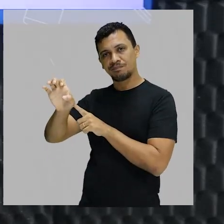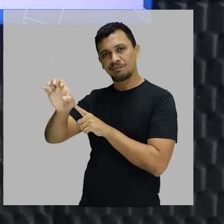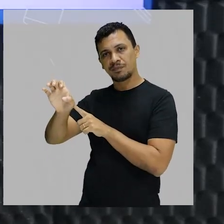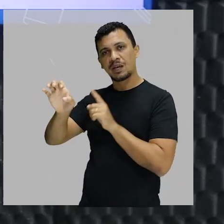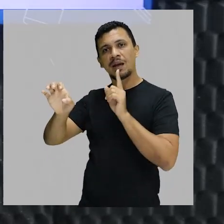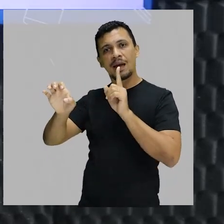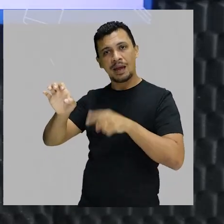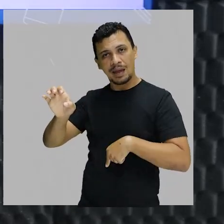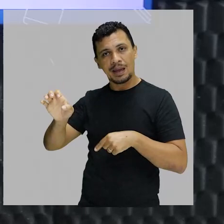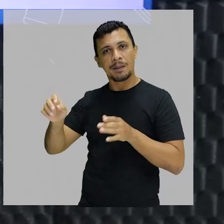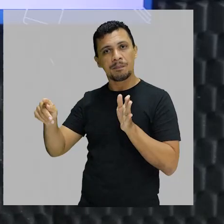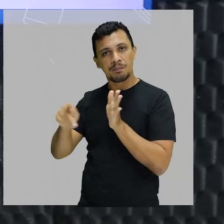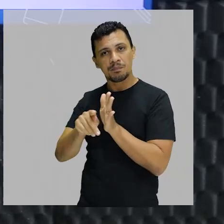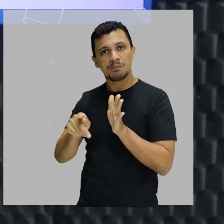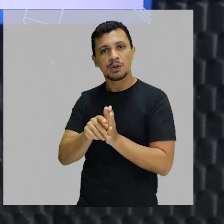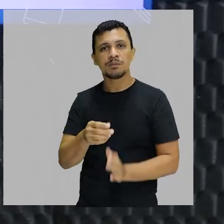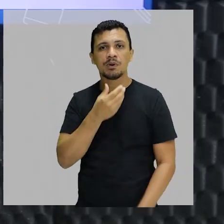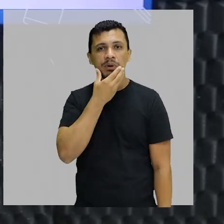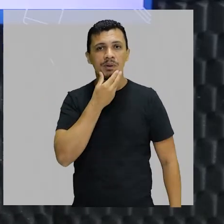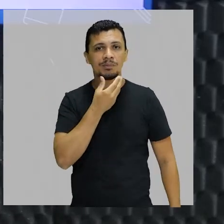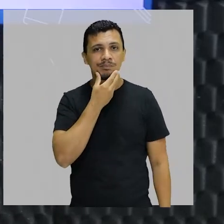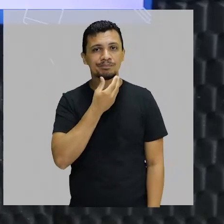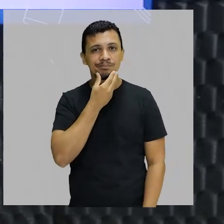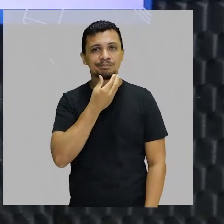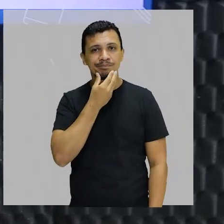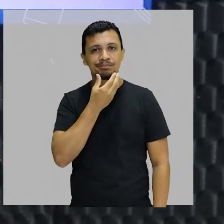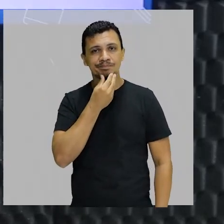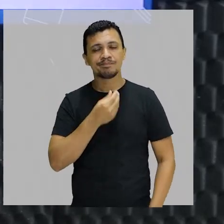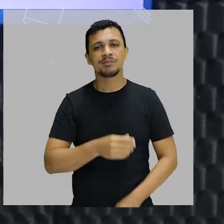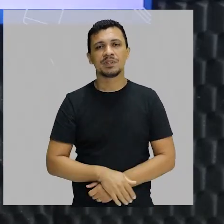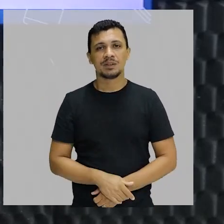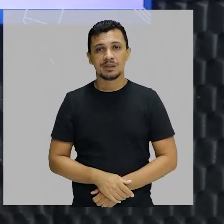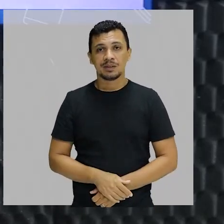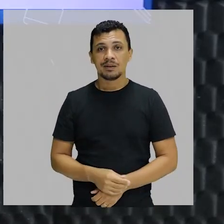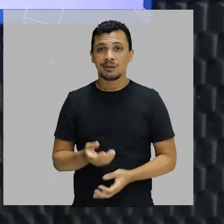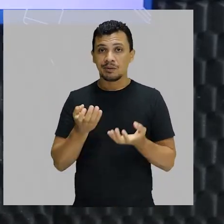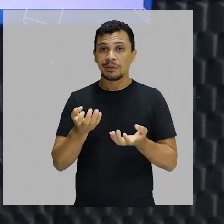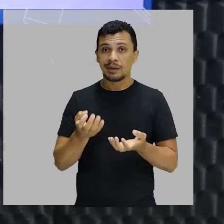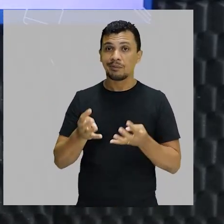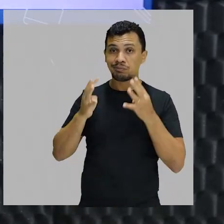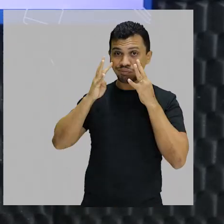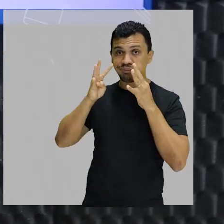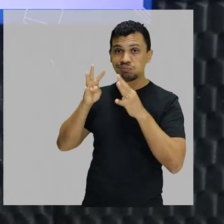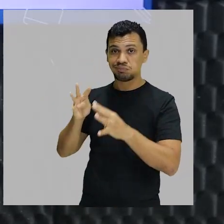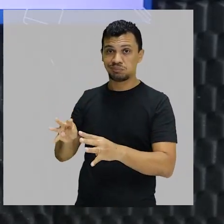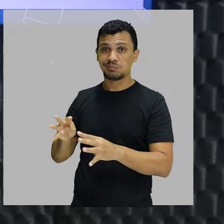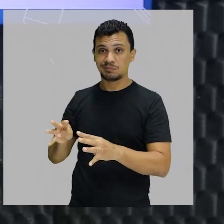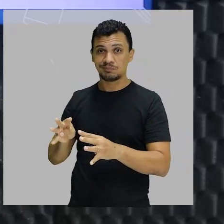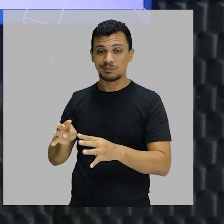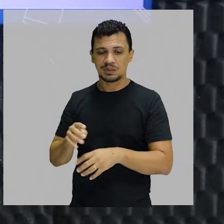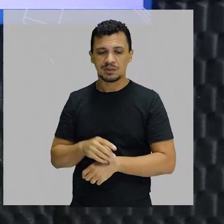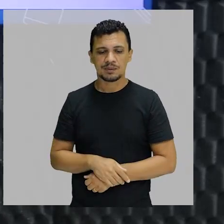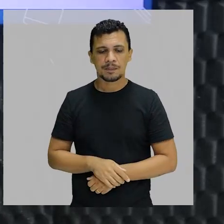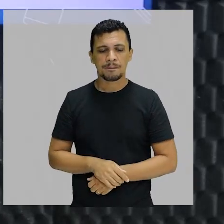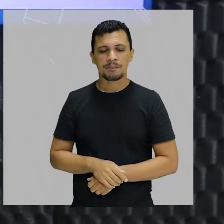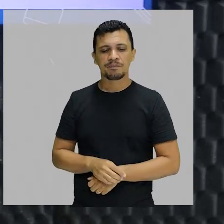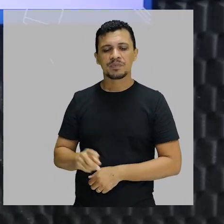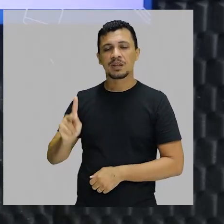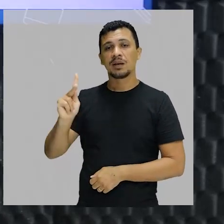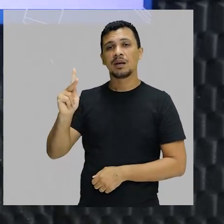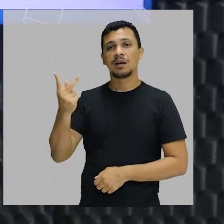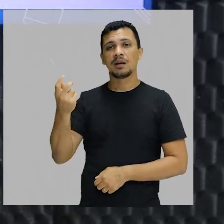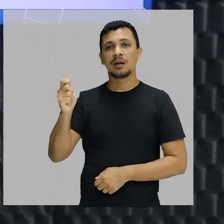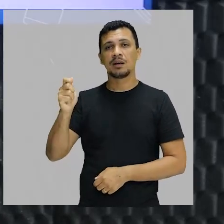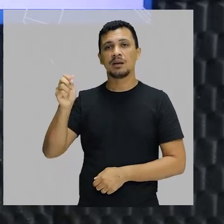são o quê? Masculinos. É exatamente isso bem aí que eu quero que vocês prestem atenção, tá? El hambre,